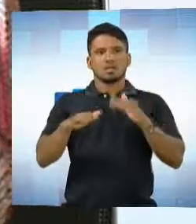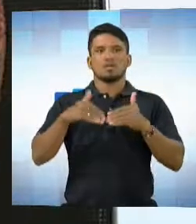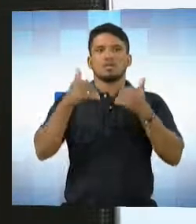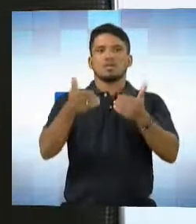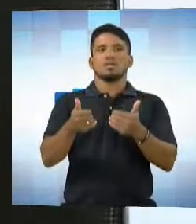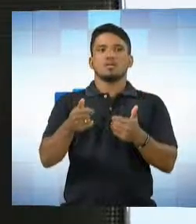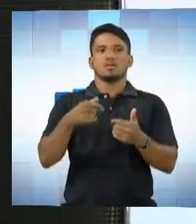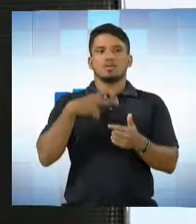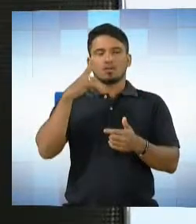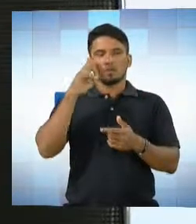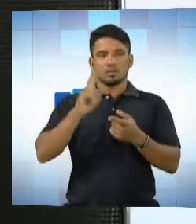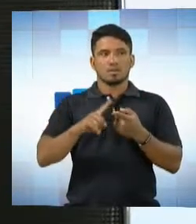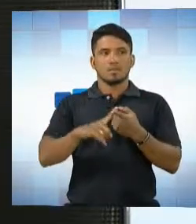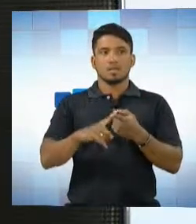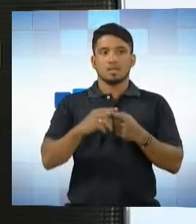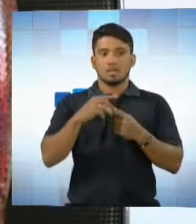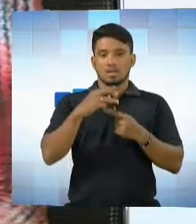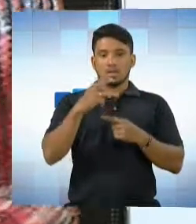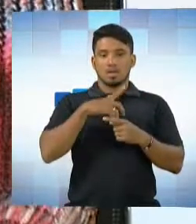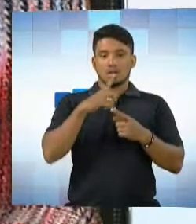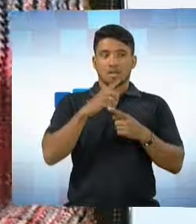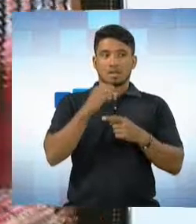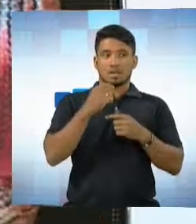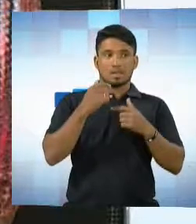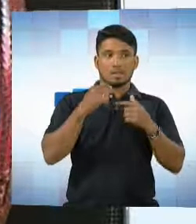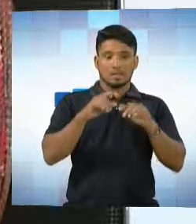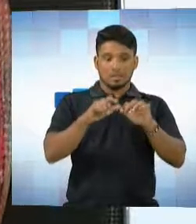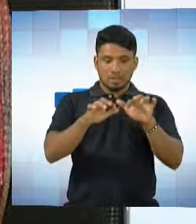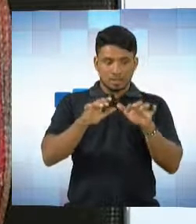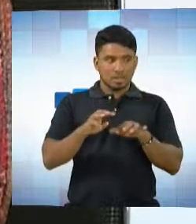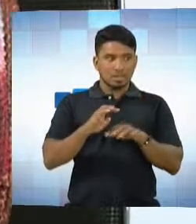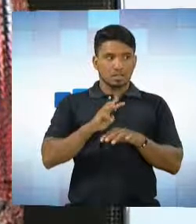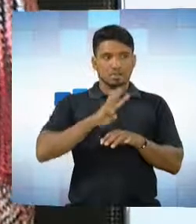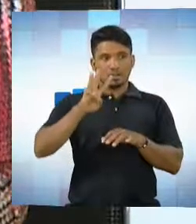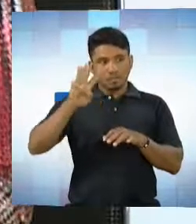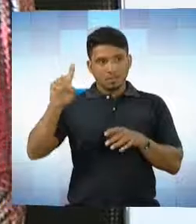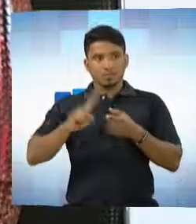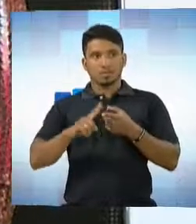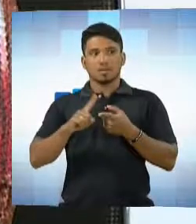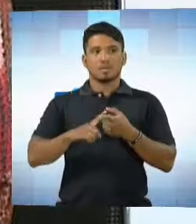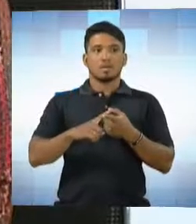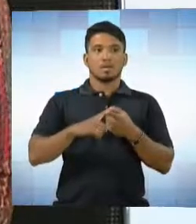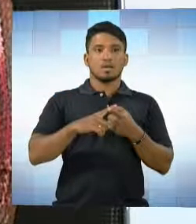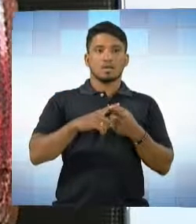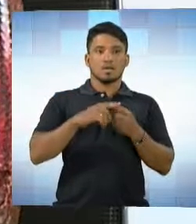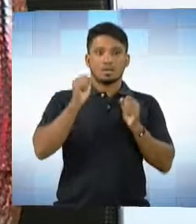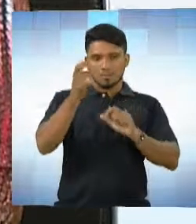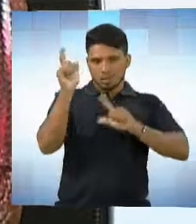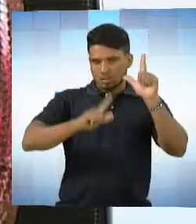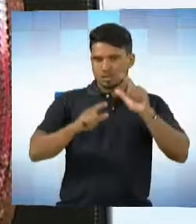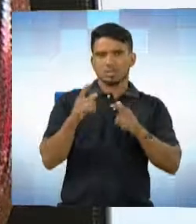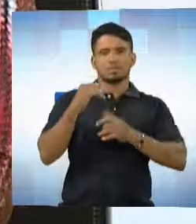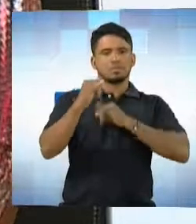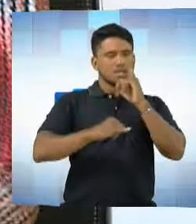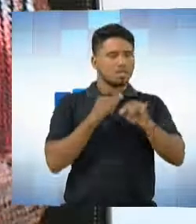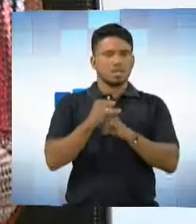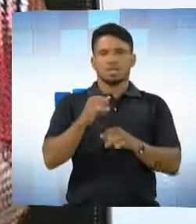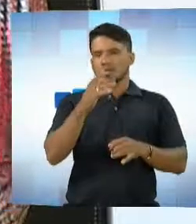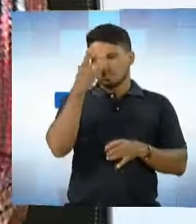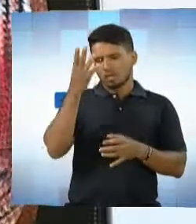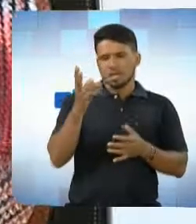Agora, nós estamos também com online, além do impresso, nós temos online. É mais uma ferramenta, para o